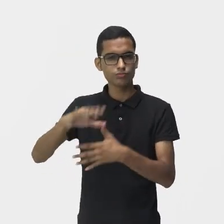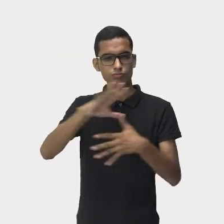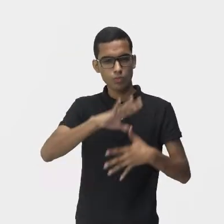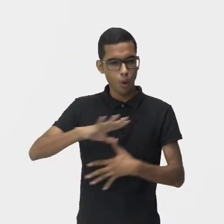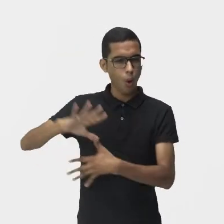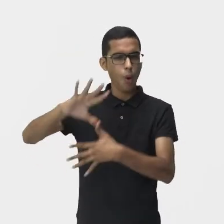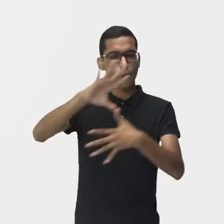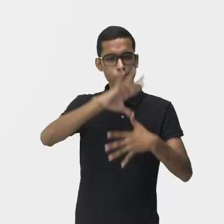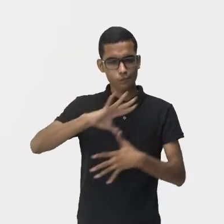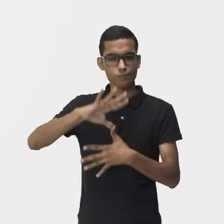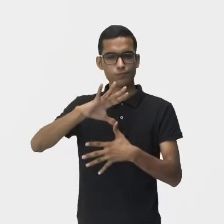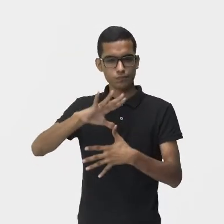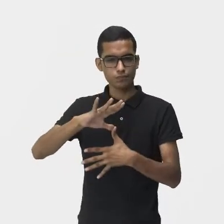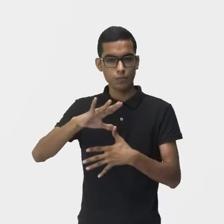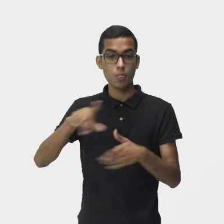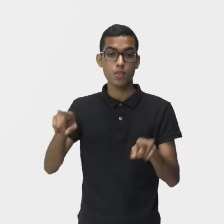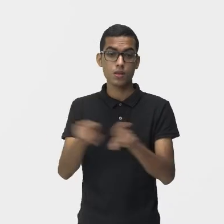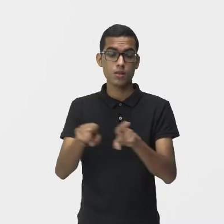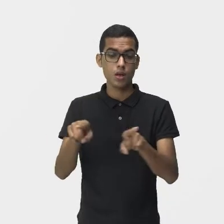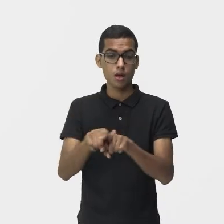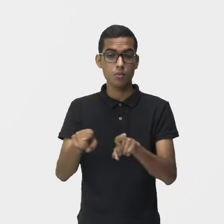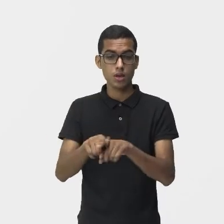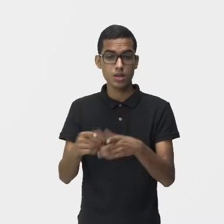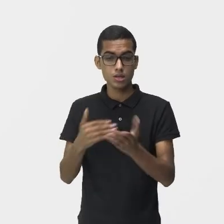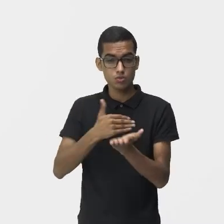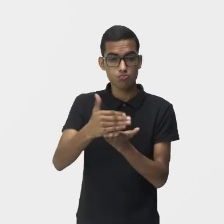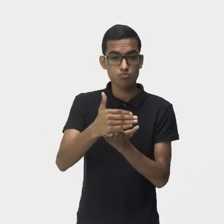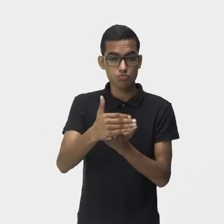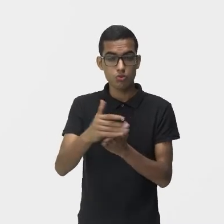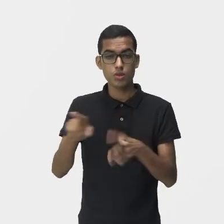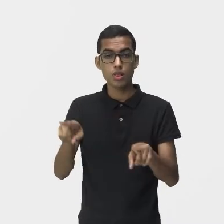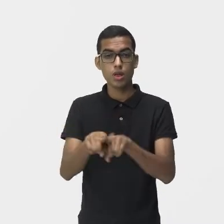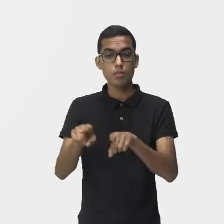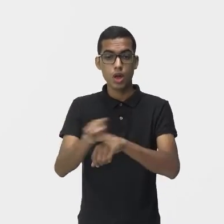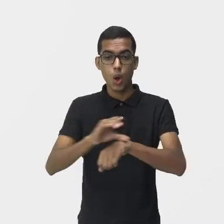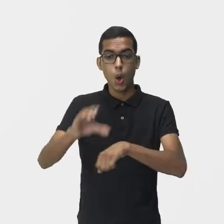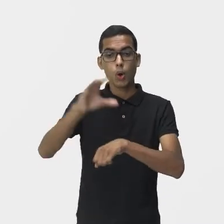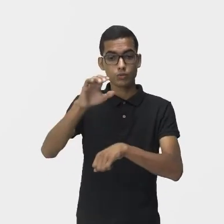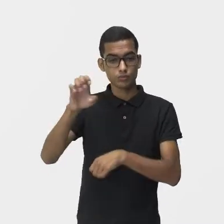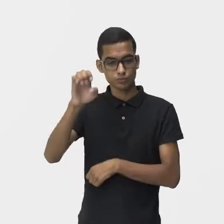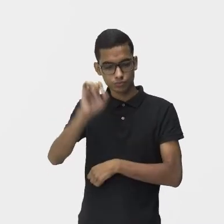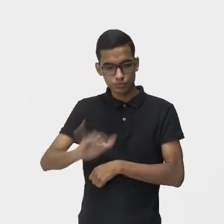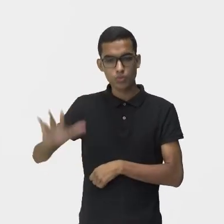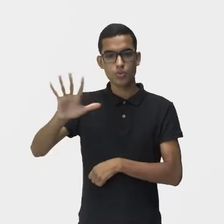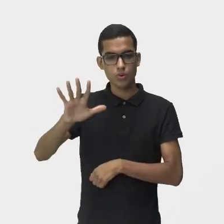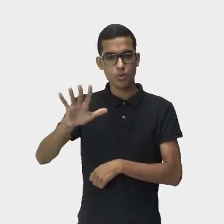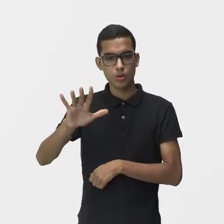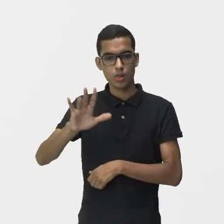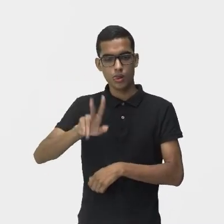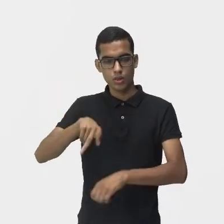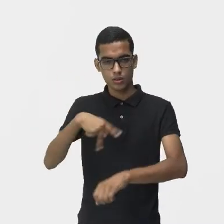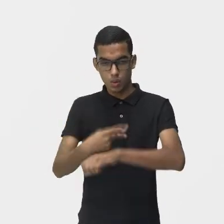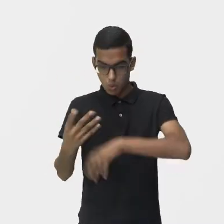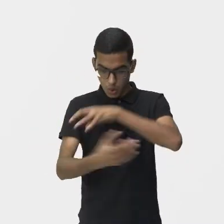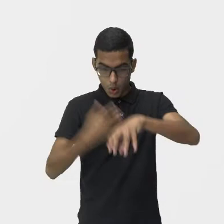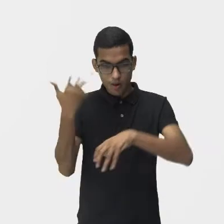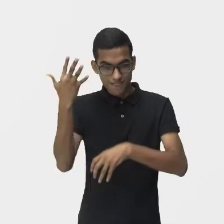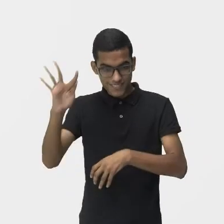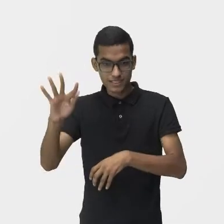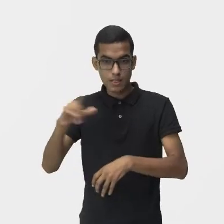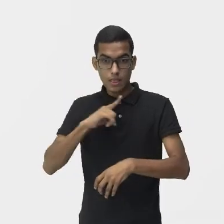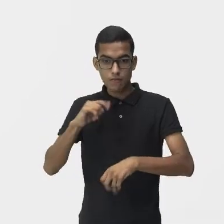marcou ali o início das constituições europeias, enfim, houve grandes mudanças após a Revolução Francesa e